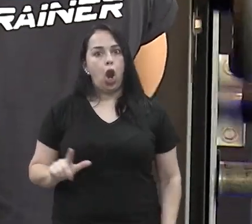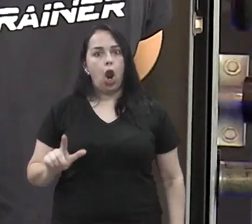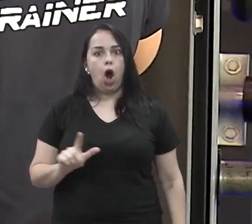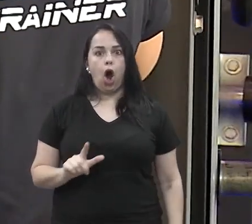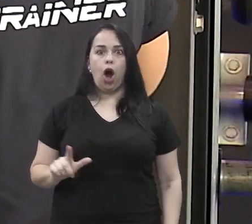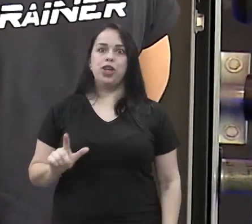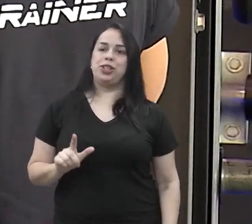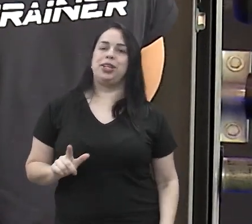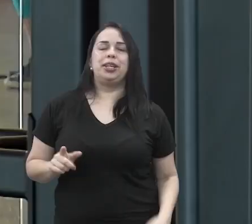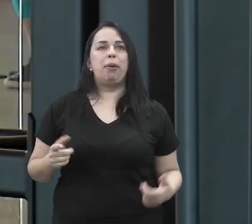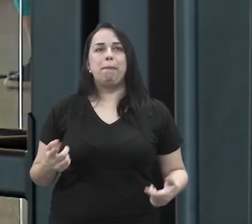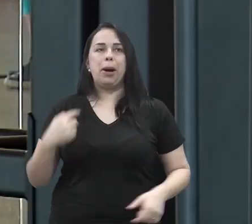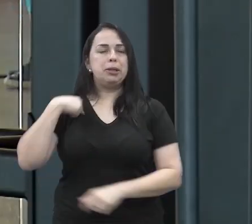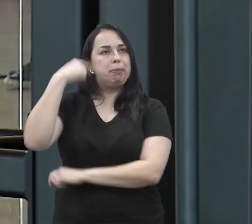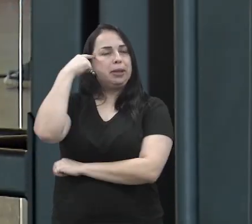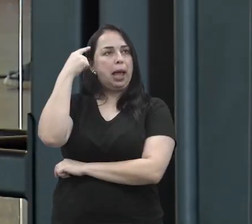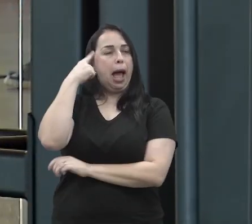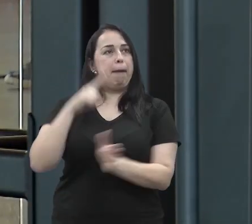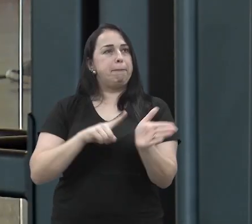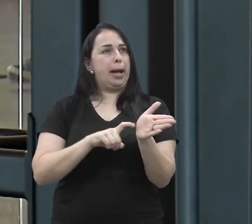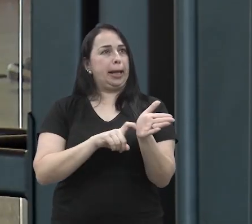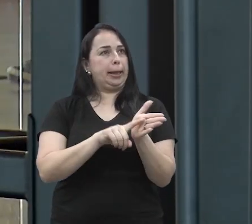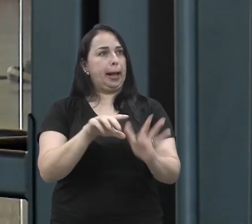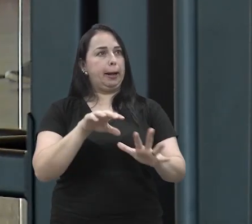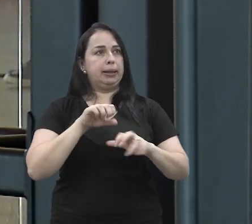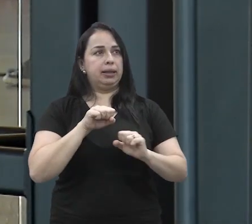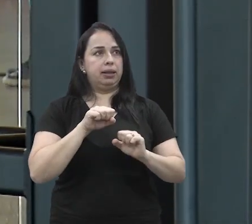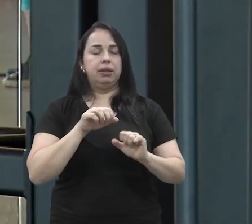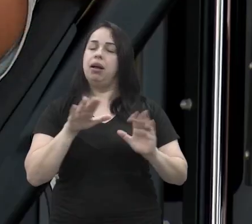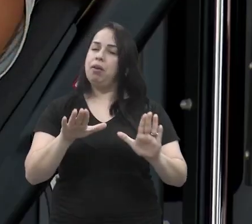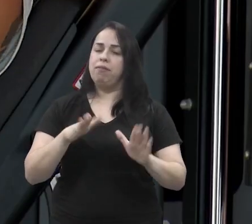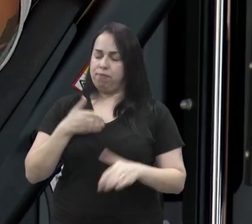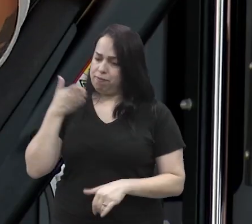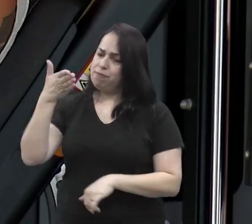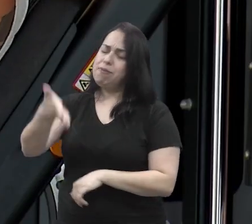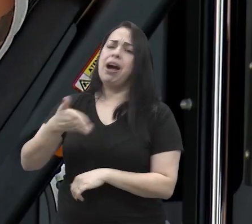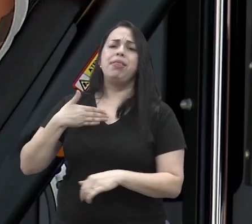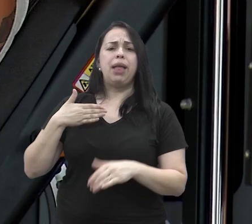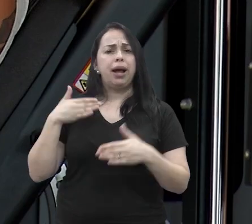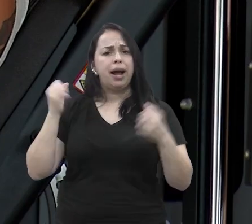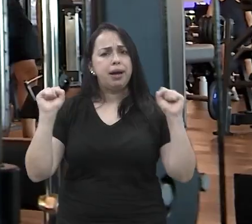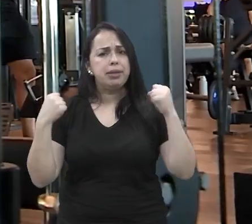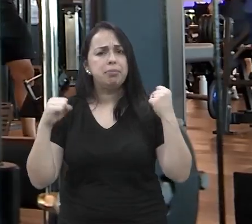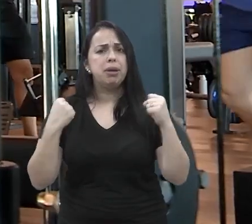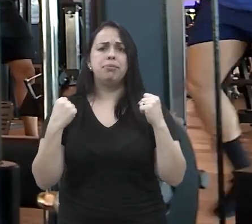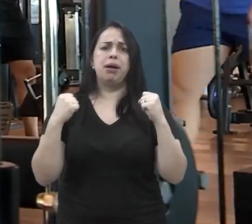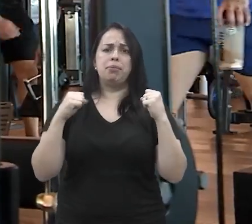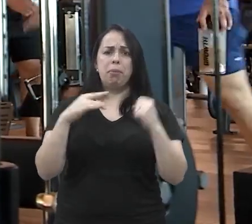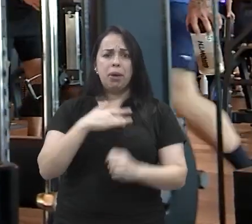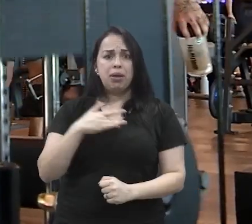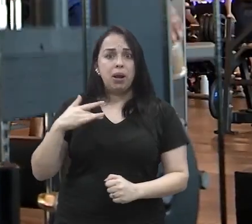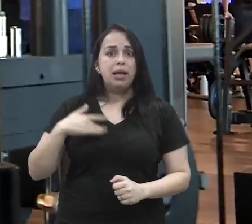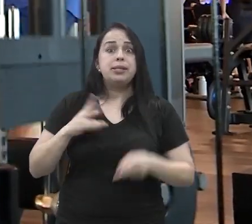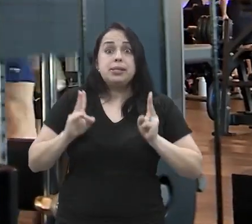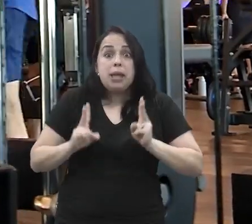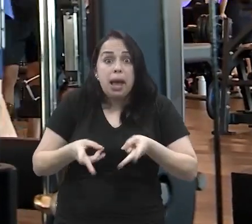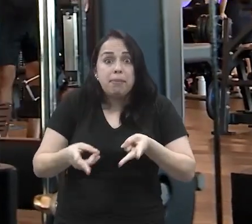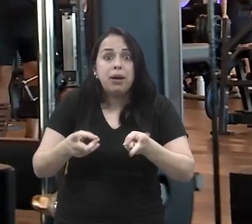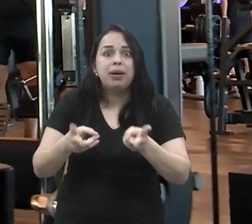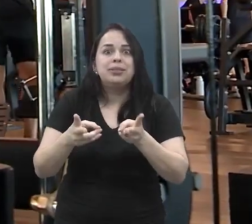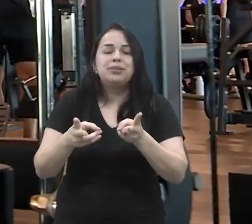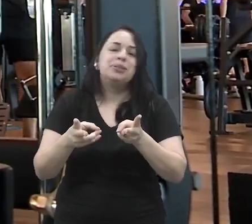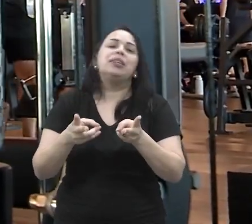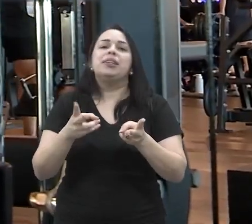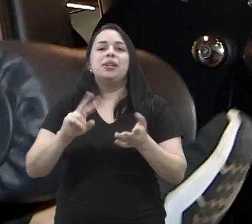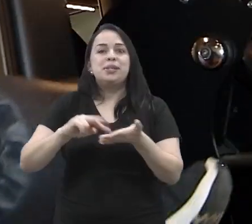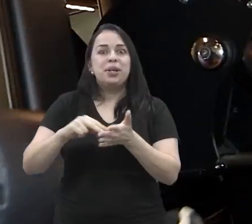que esse não deve ser um motivo para deixar de ir à academia e cuidar da saúde. Praticar exercícios físicos de